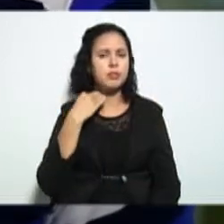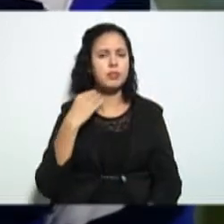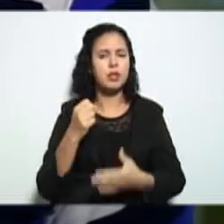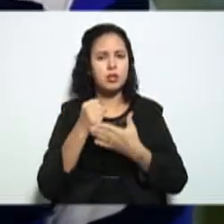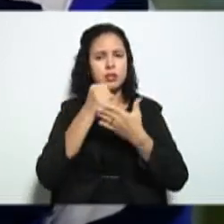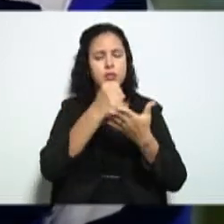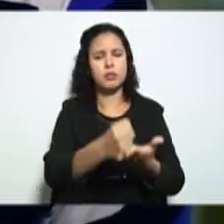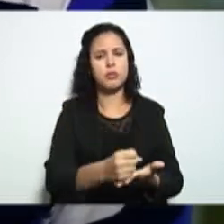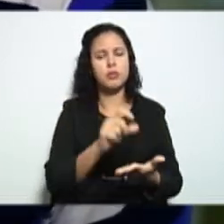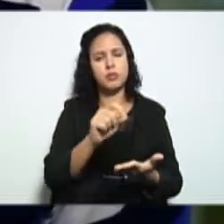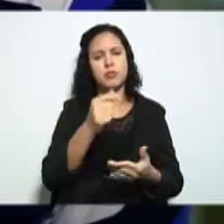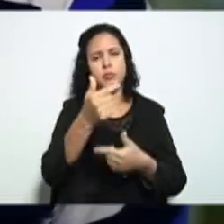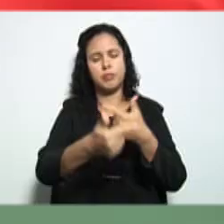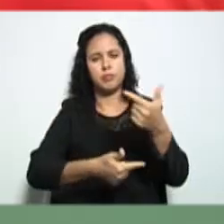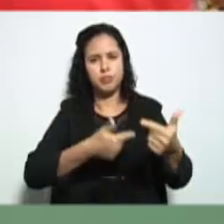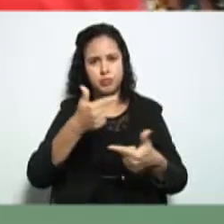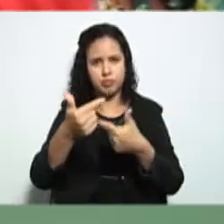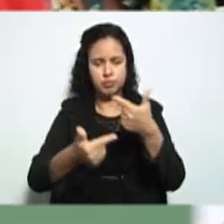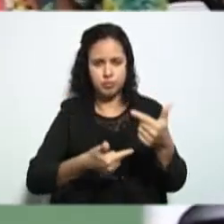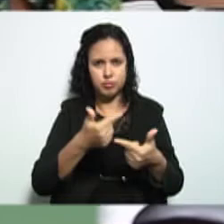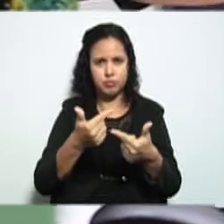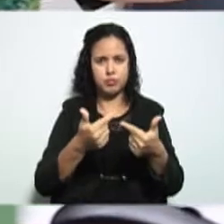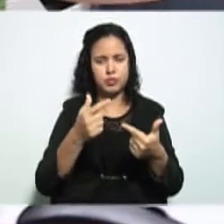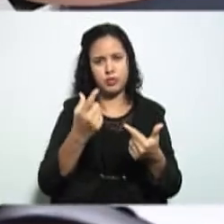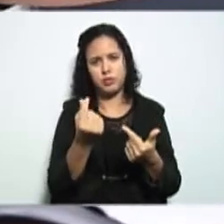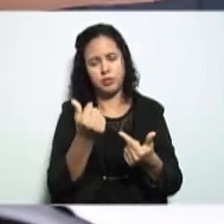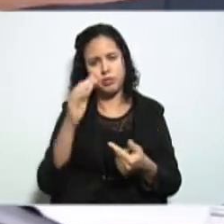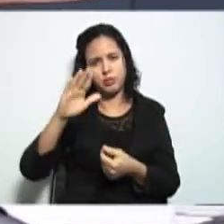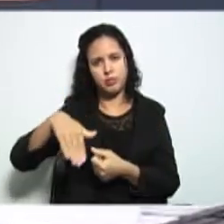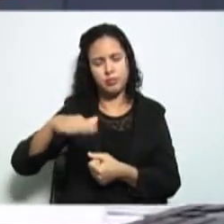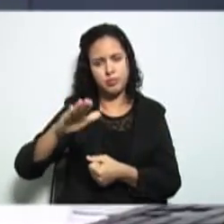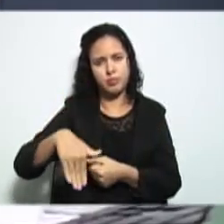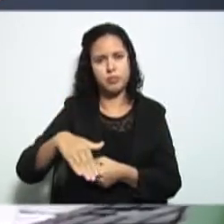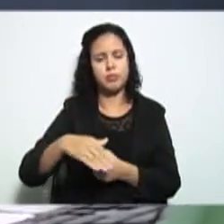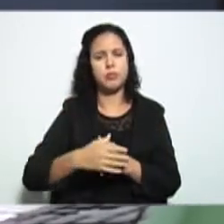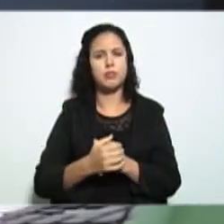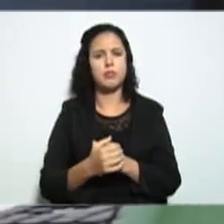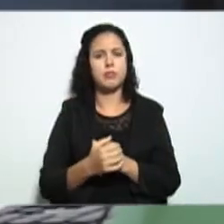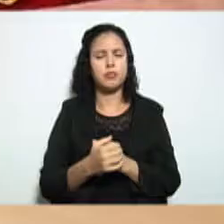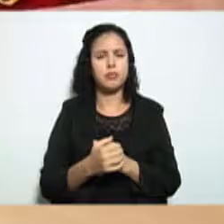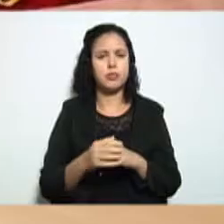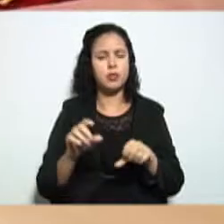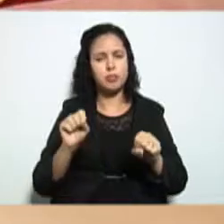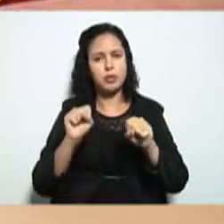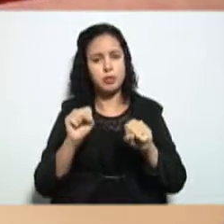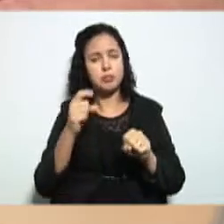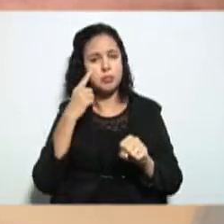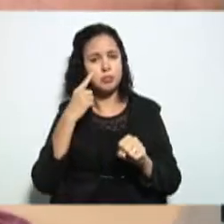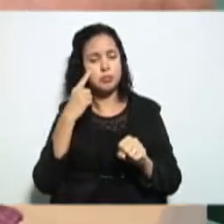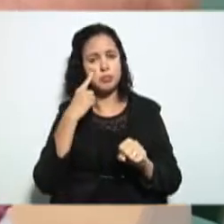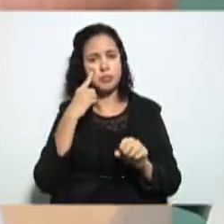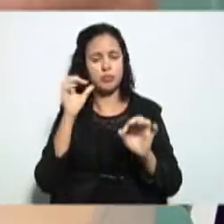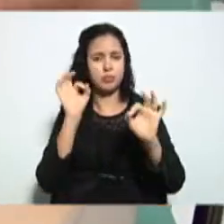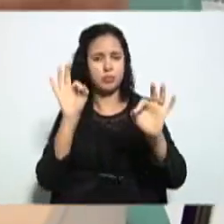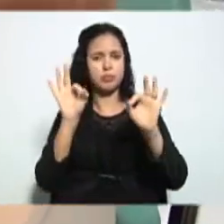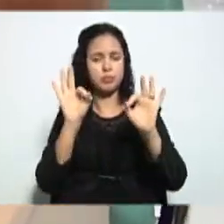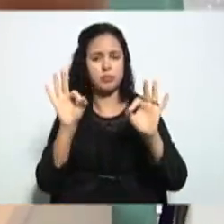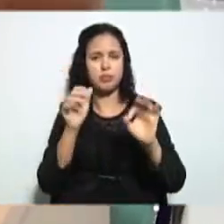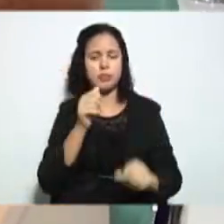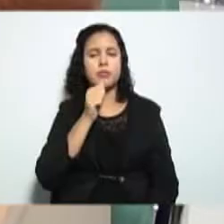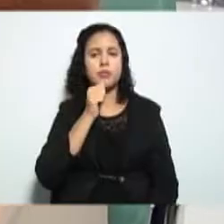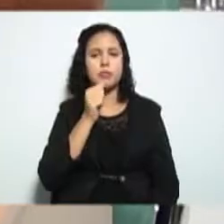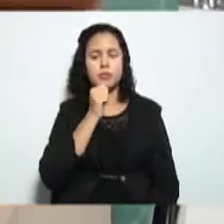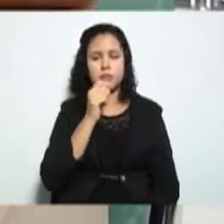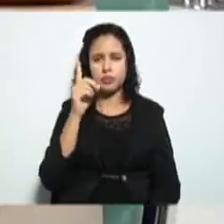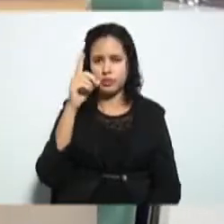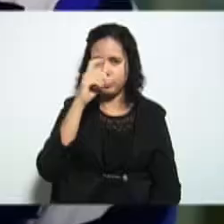oferece serviços com um custo mais baixo. O atendimento, a gente pode dizer que é VIP. Não tem dificuldade de